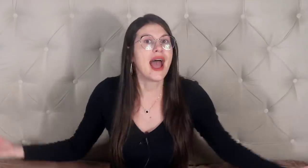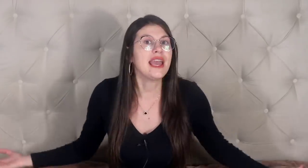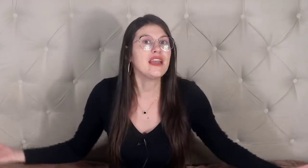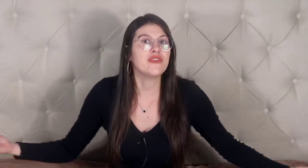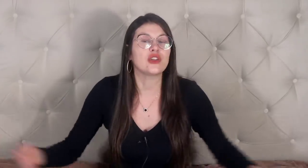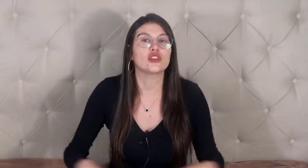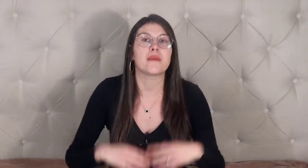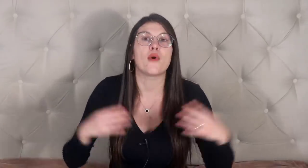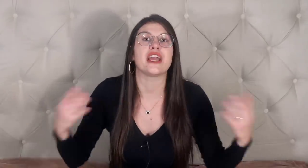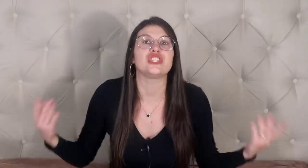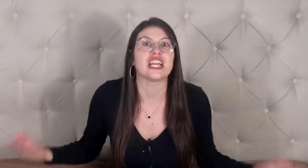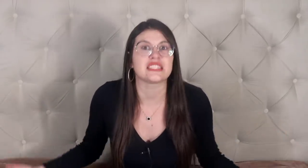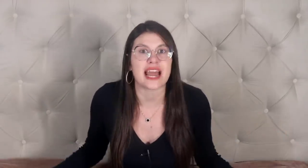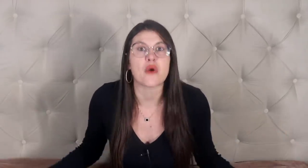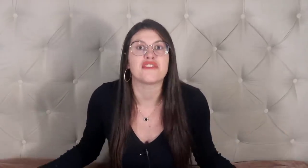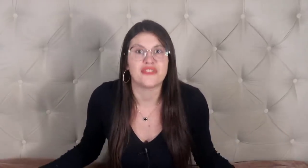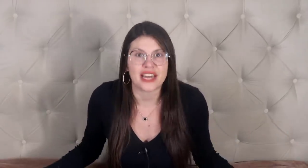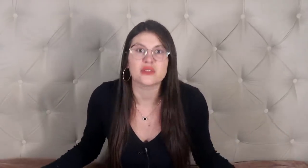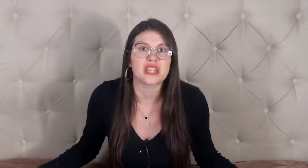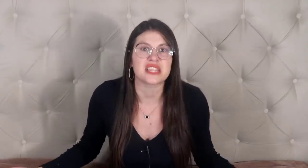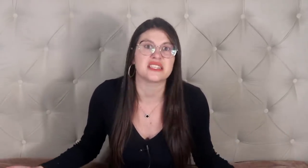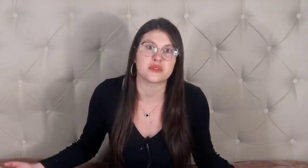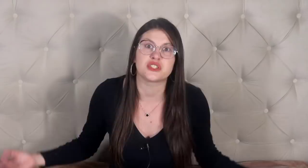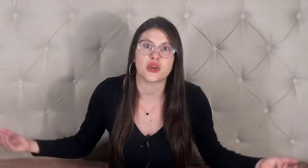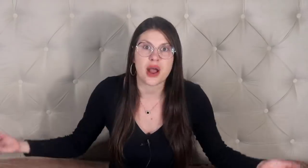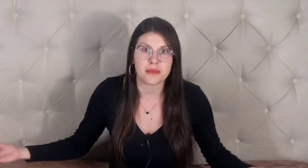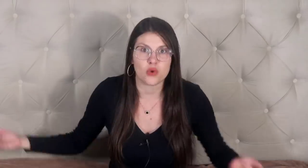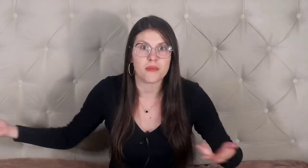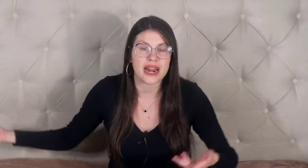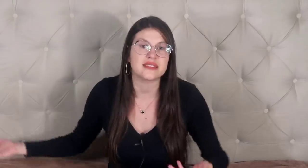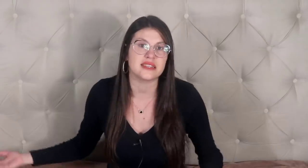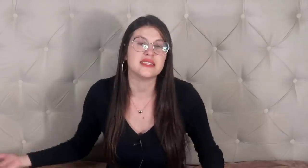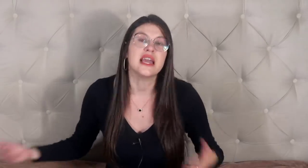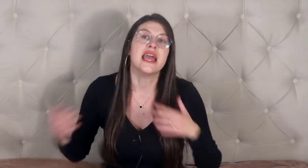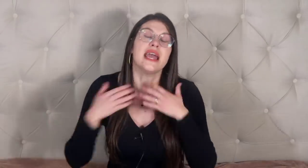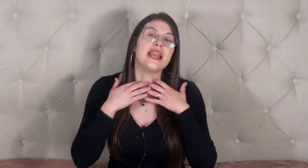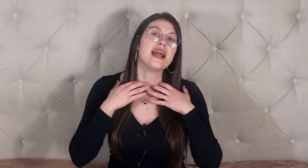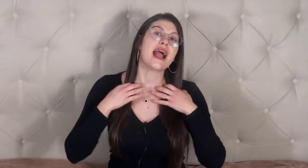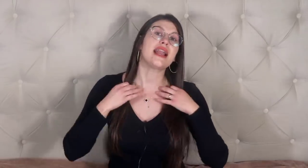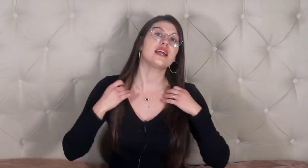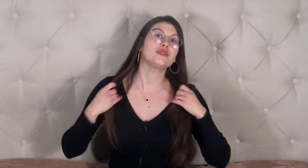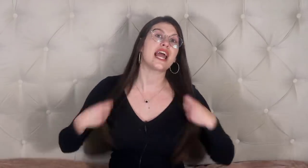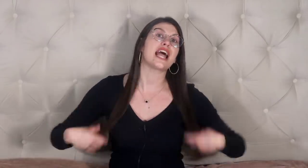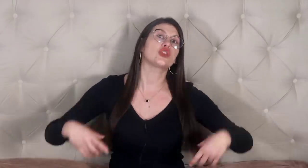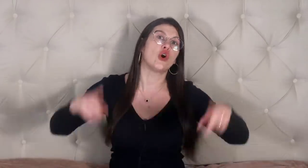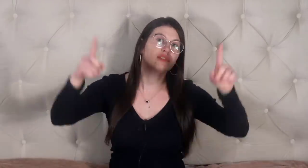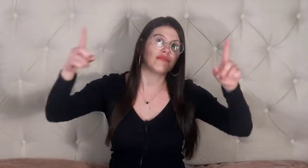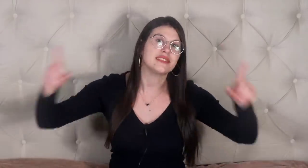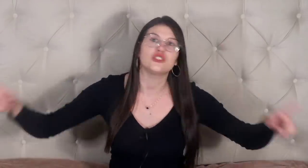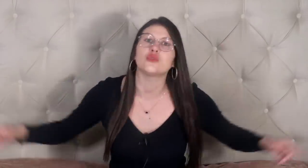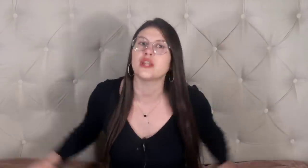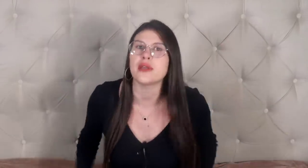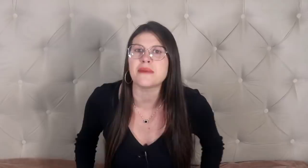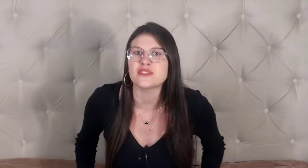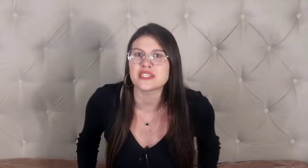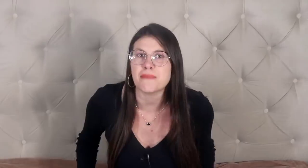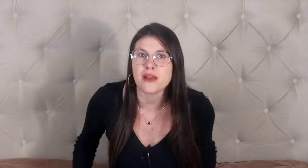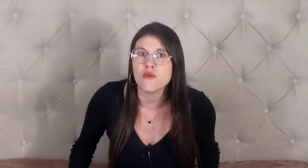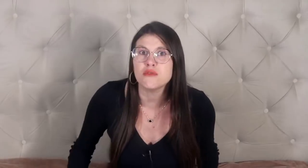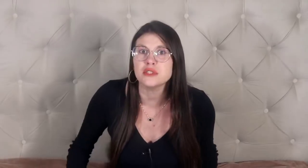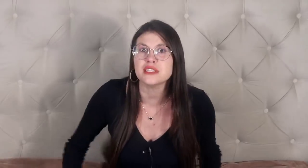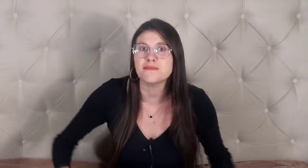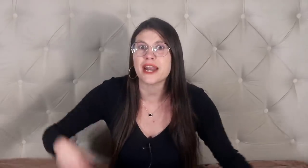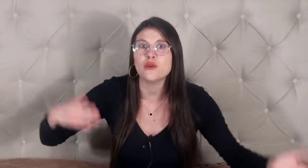frente. Aí, vendo que o depoente ia entrar com a vara no traseiro de seu amigo Omar Aziz, Renan Calheiros, relator, decidiu que não ia mais